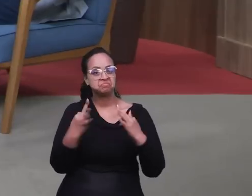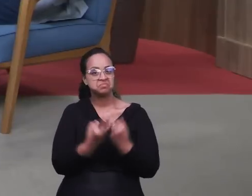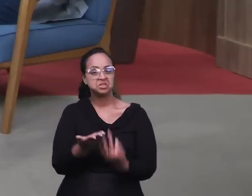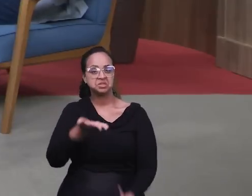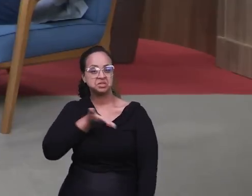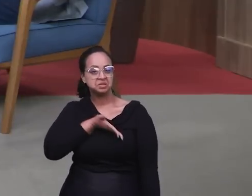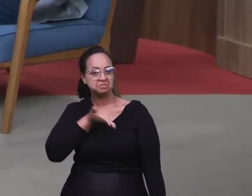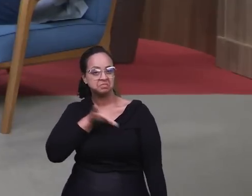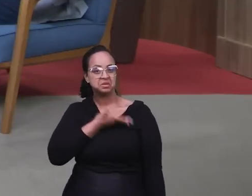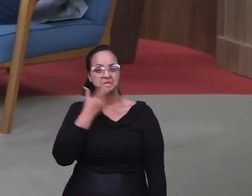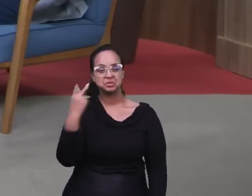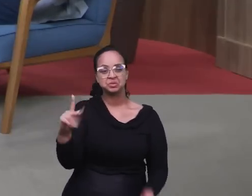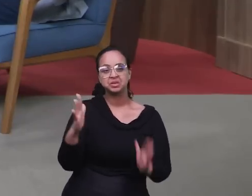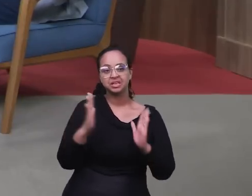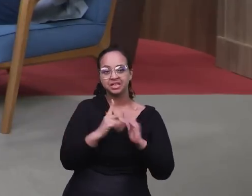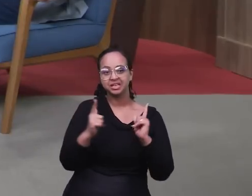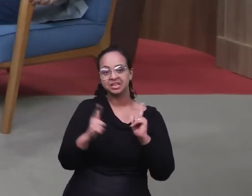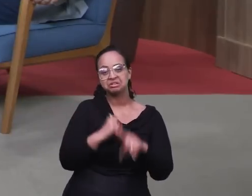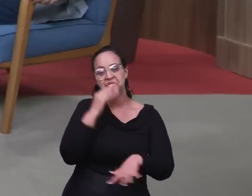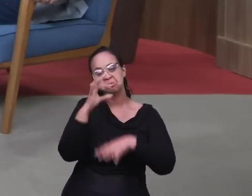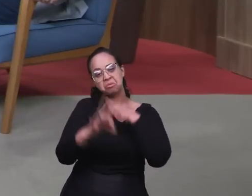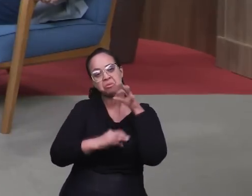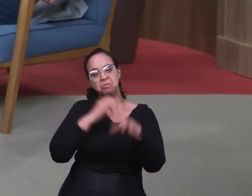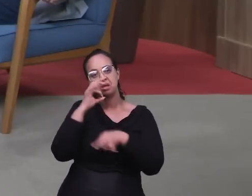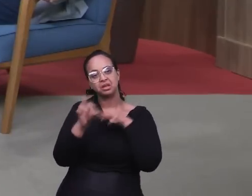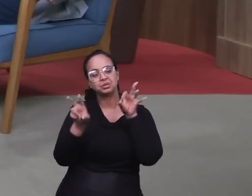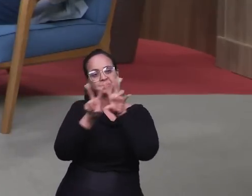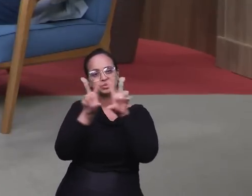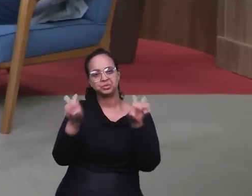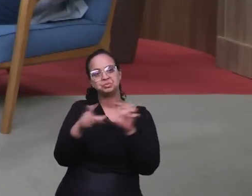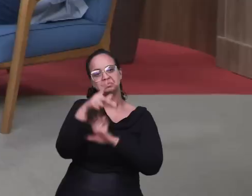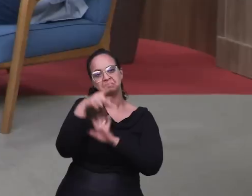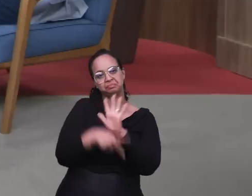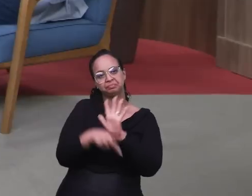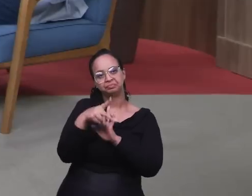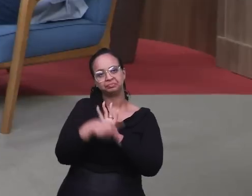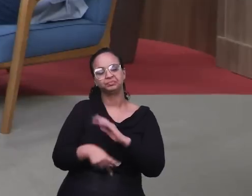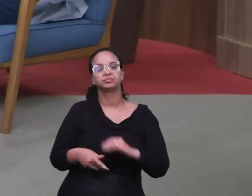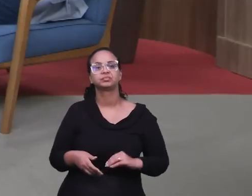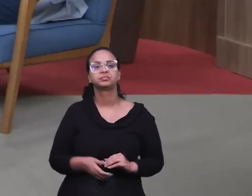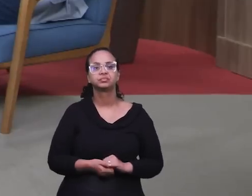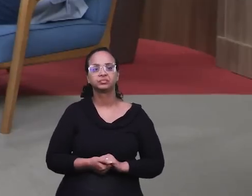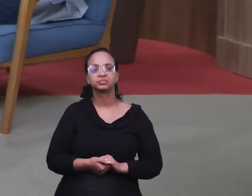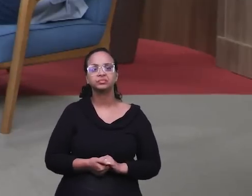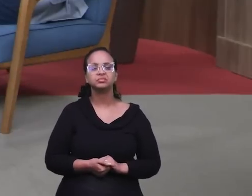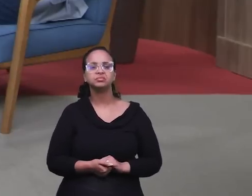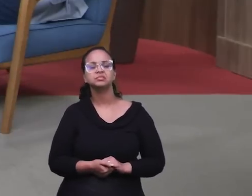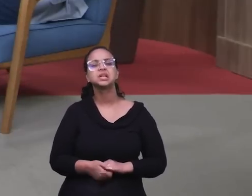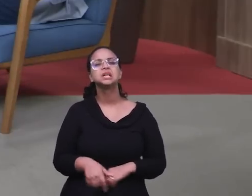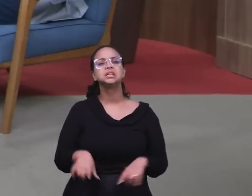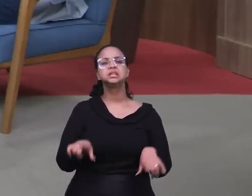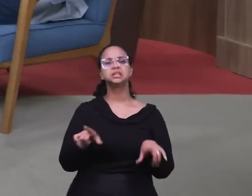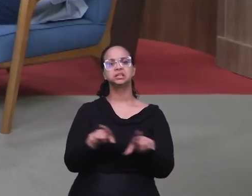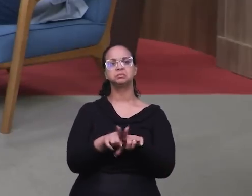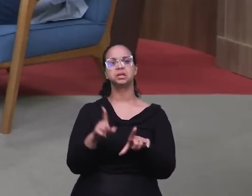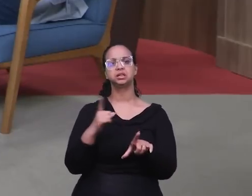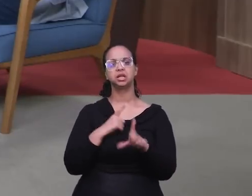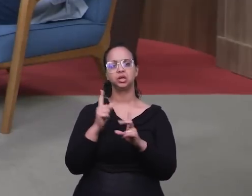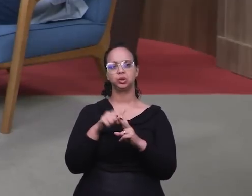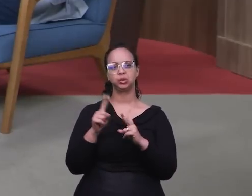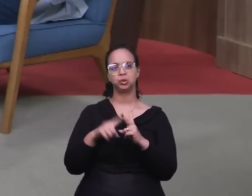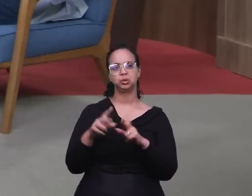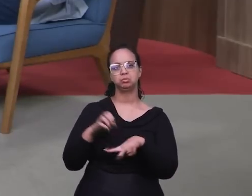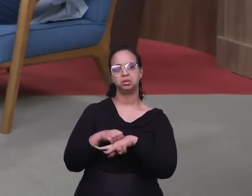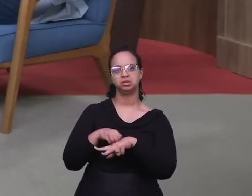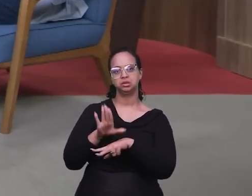sua igreja, os irmãos que assistem também, que comentam acerca do programa. E a gente sempre traz aqui duas participações que foram enviadas